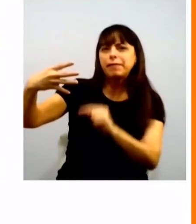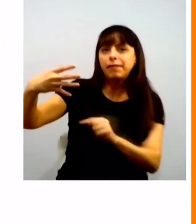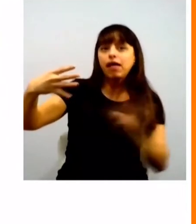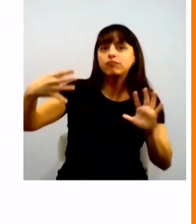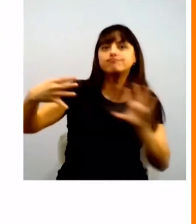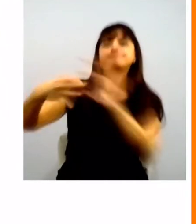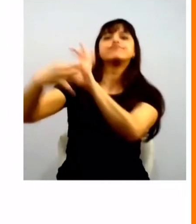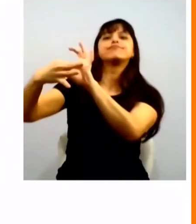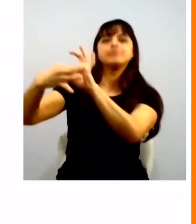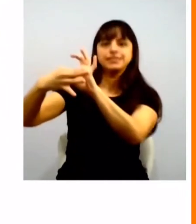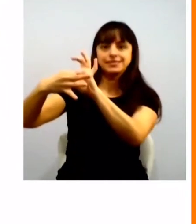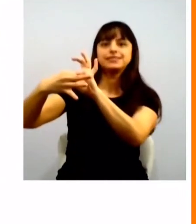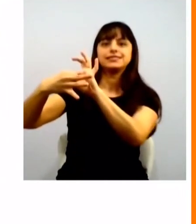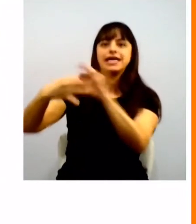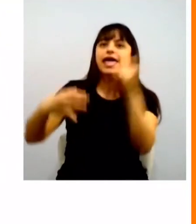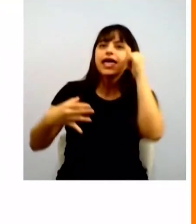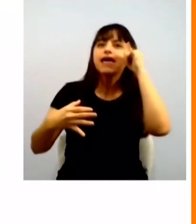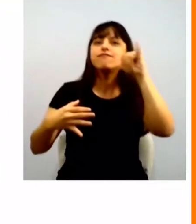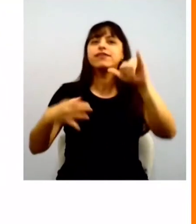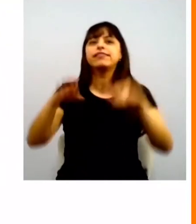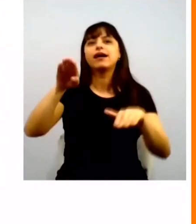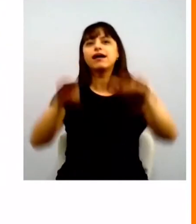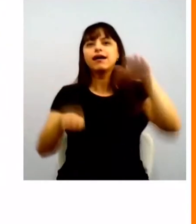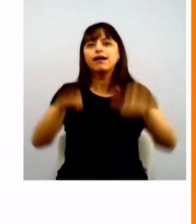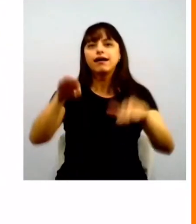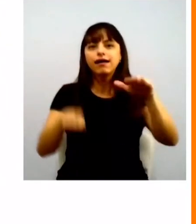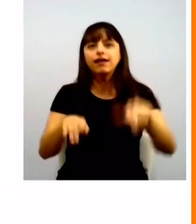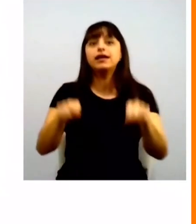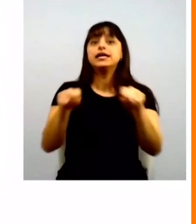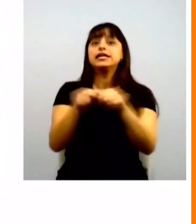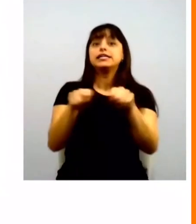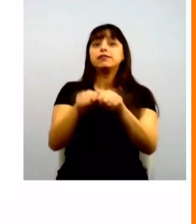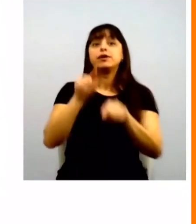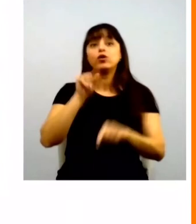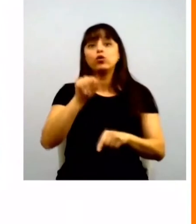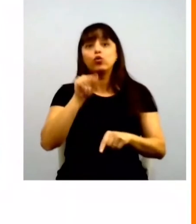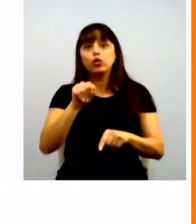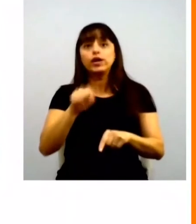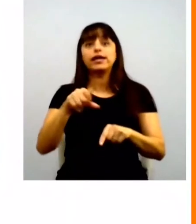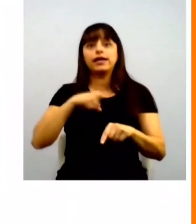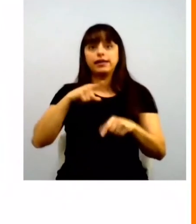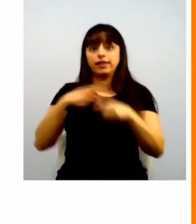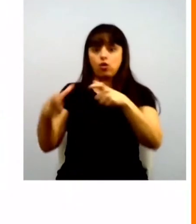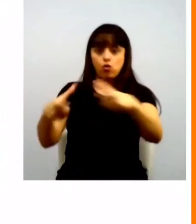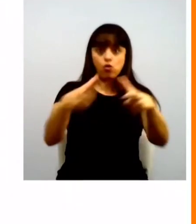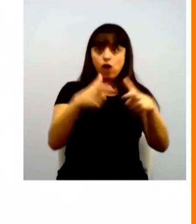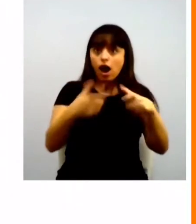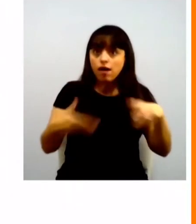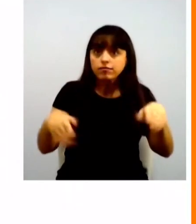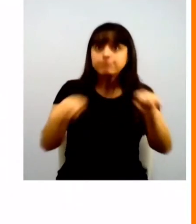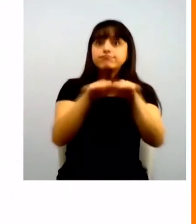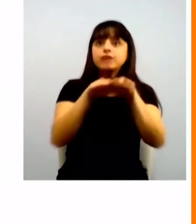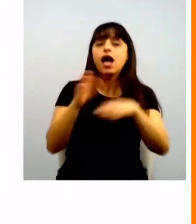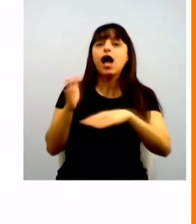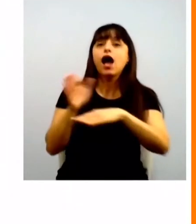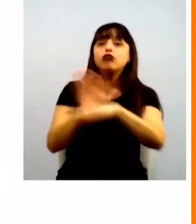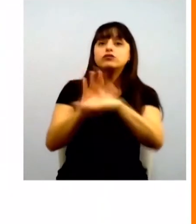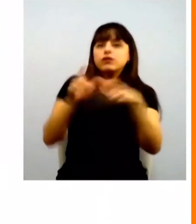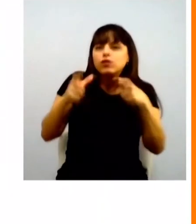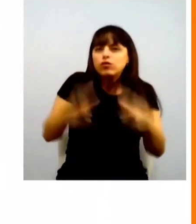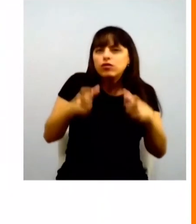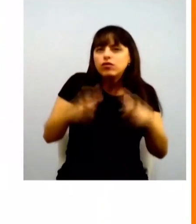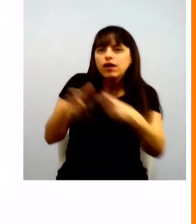a incidir no equilíbrio territorial. Pode ajudar a agenda local necessária nas